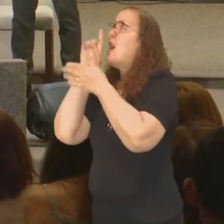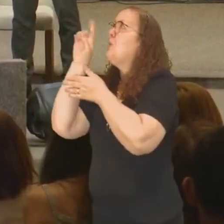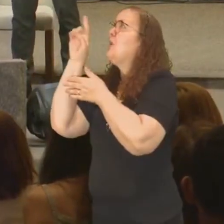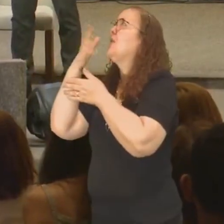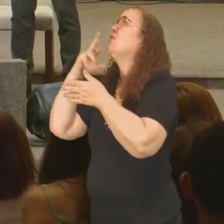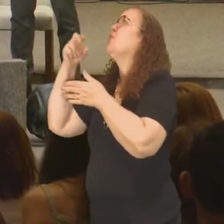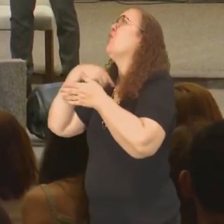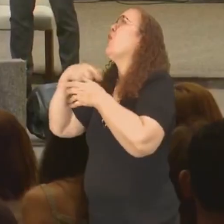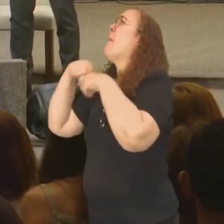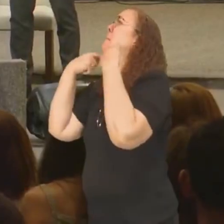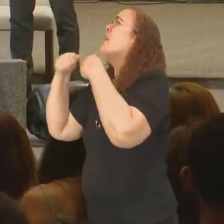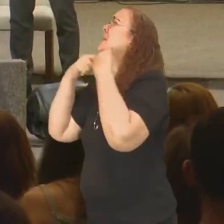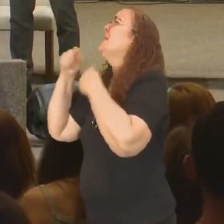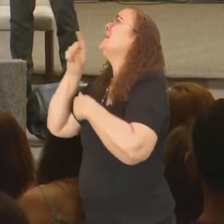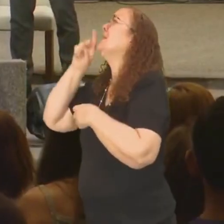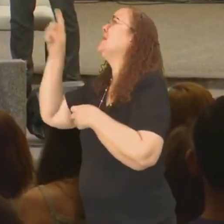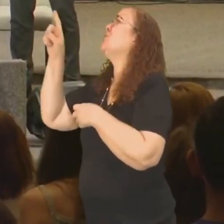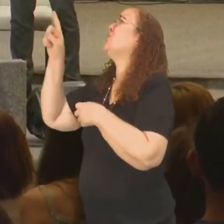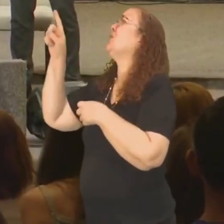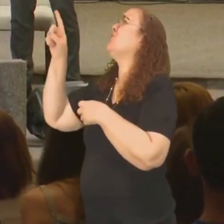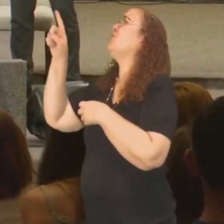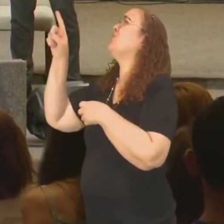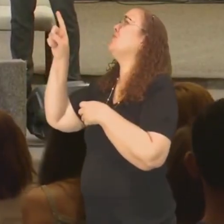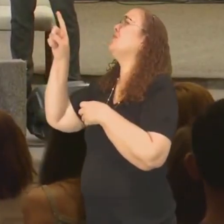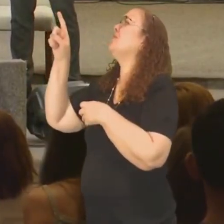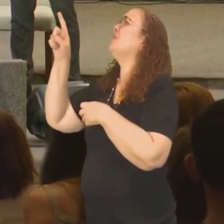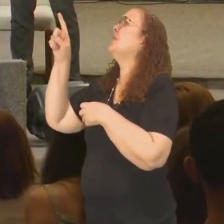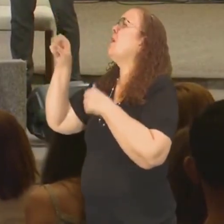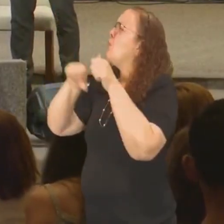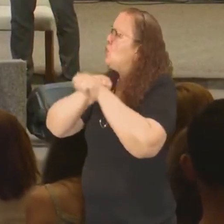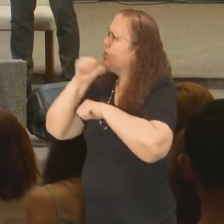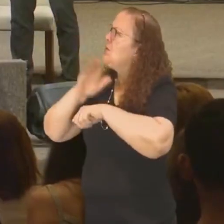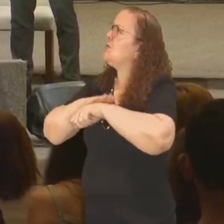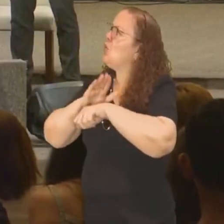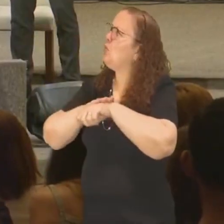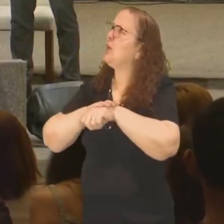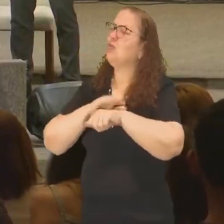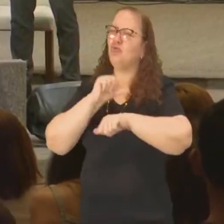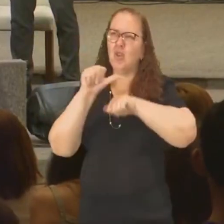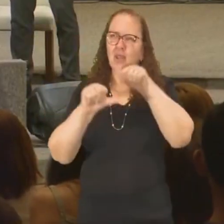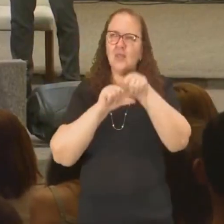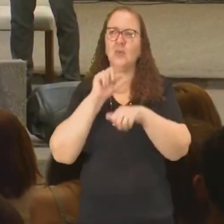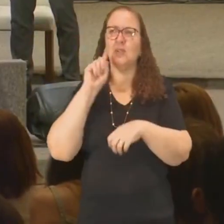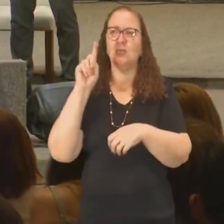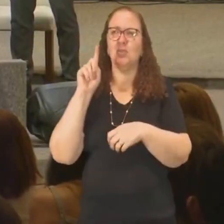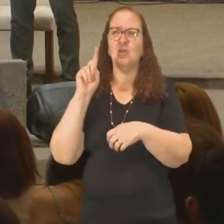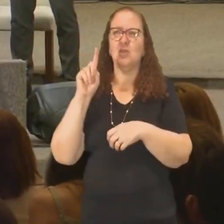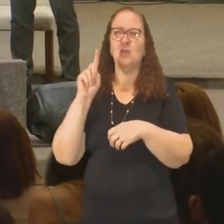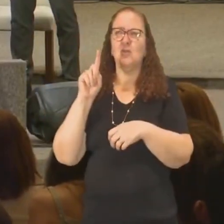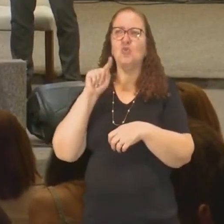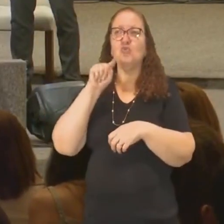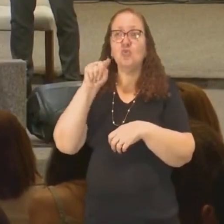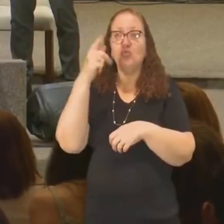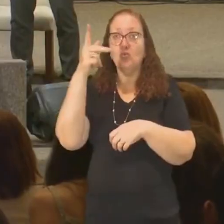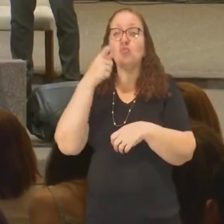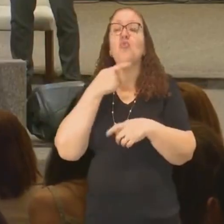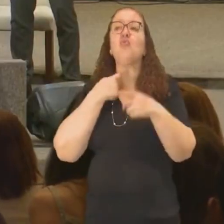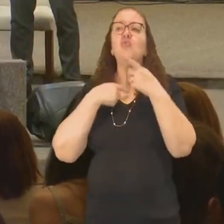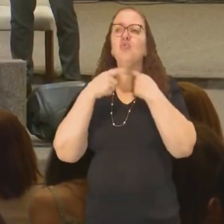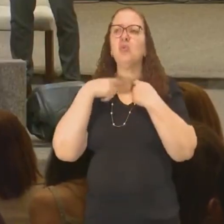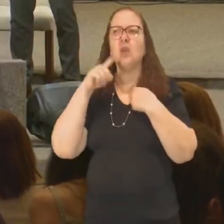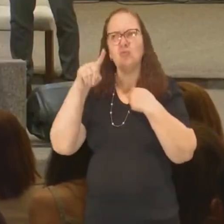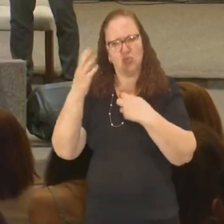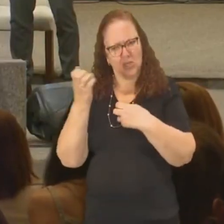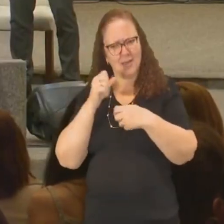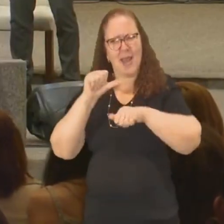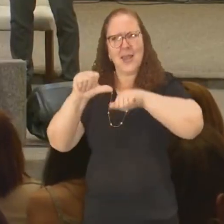aqui à frente, vamos orar juntos, buscando esse tempo de restauração de Deus. Há poder do Senhor, e o Senhor está aqui nessa